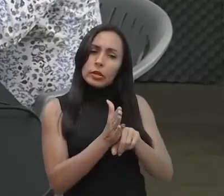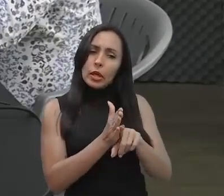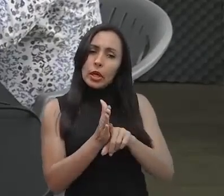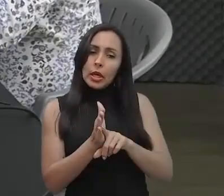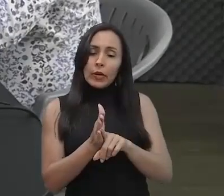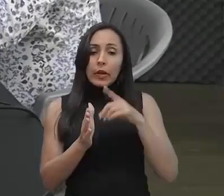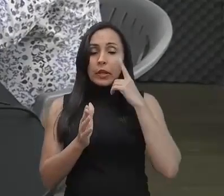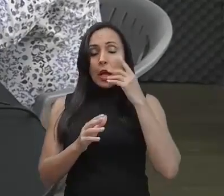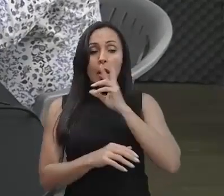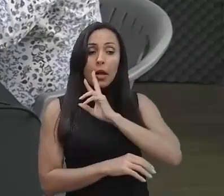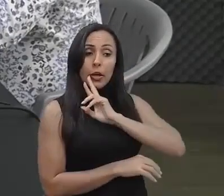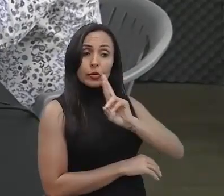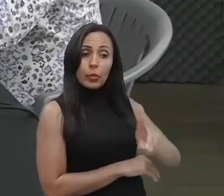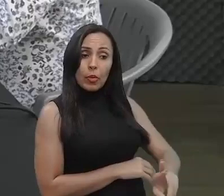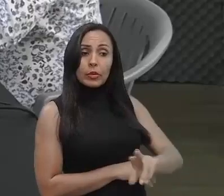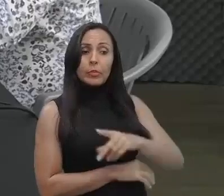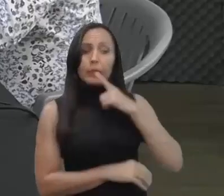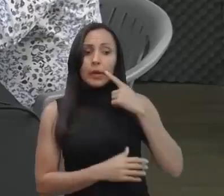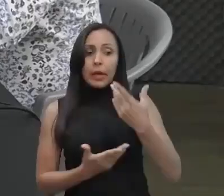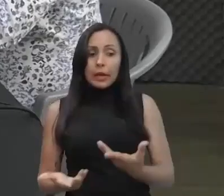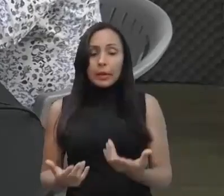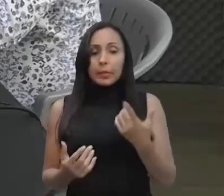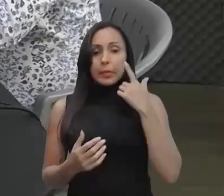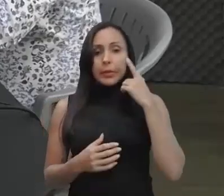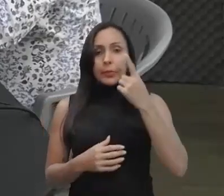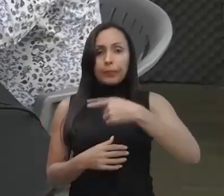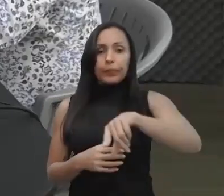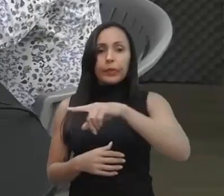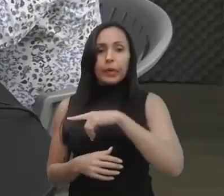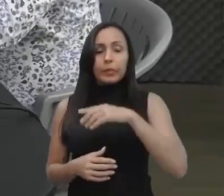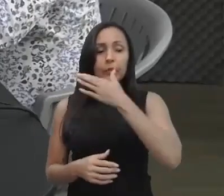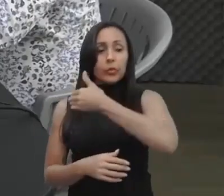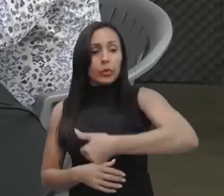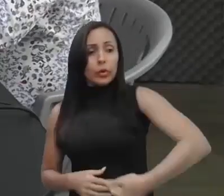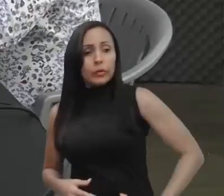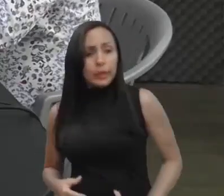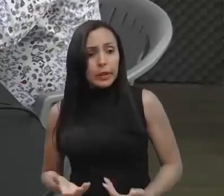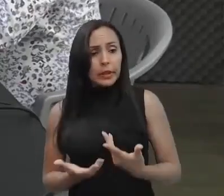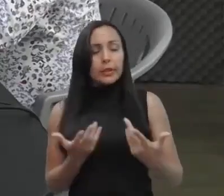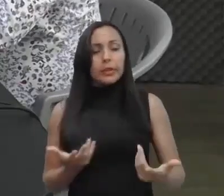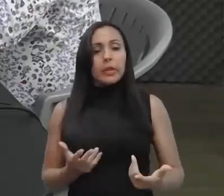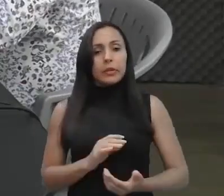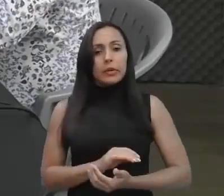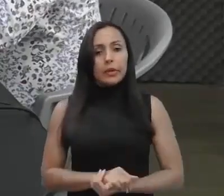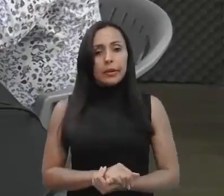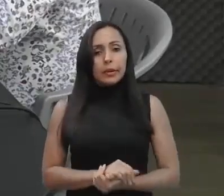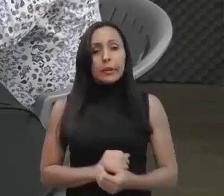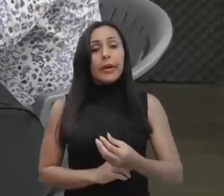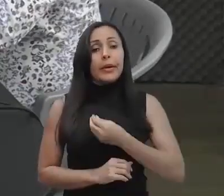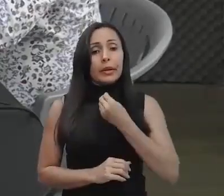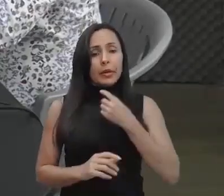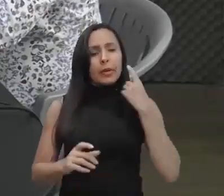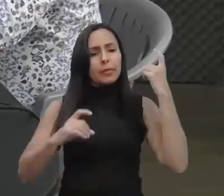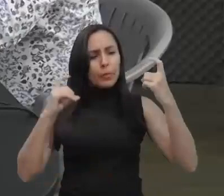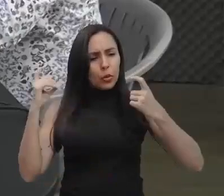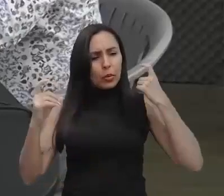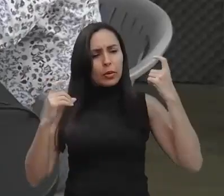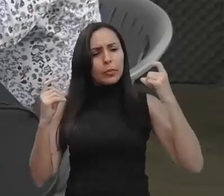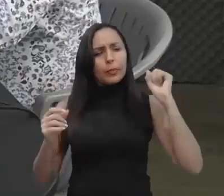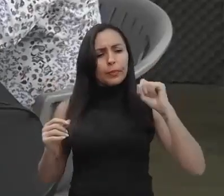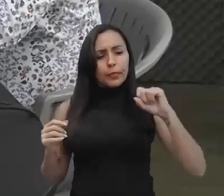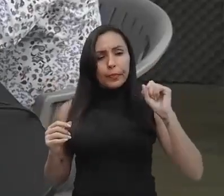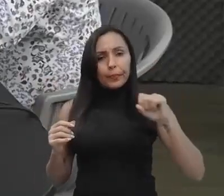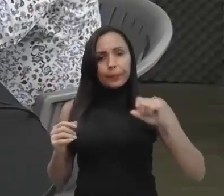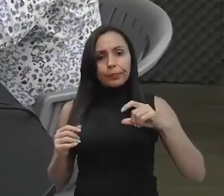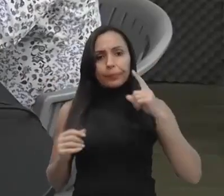né o perfil do do governo também a gente responde bastante eh existe essa preocupação muito grande então assim a gente tá